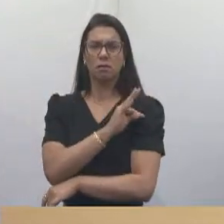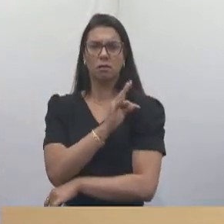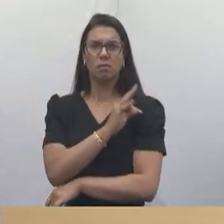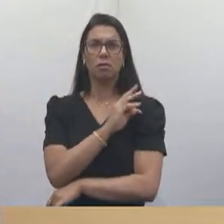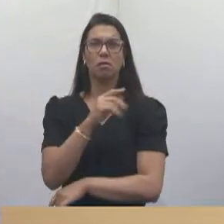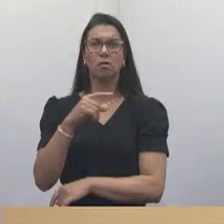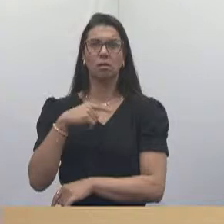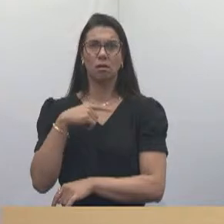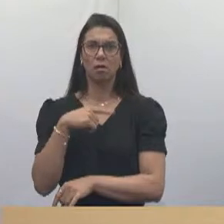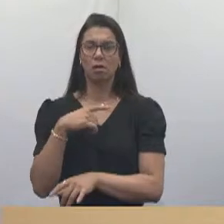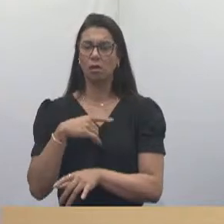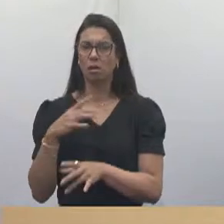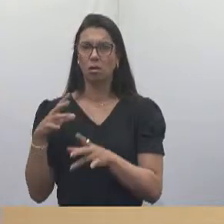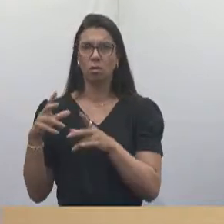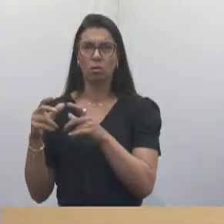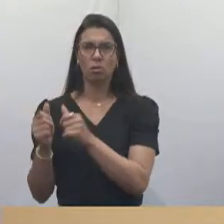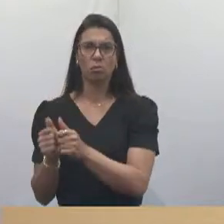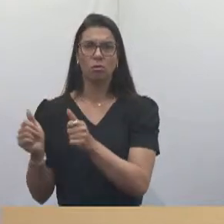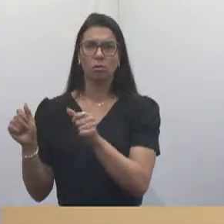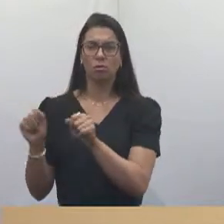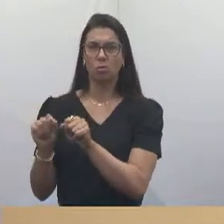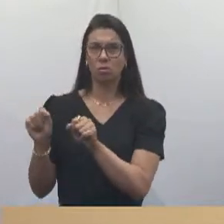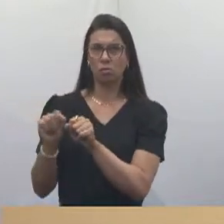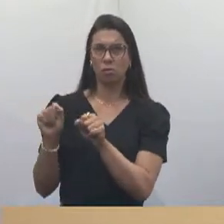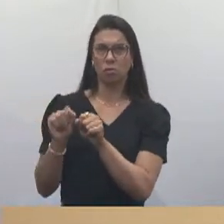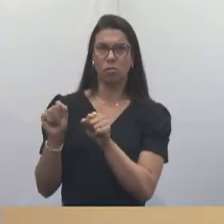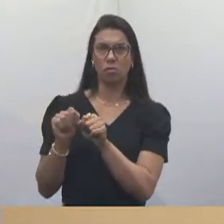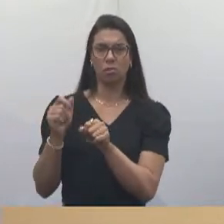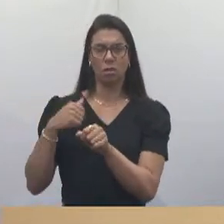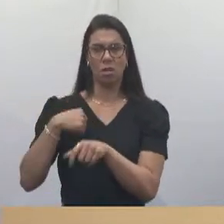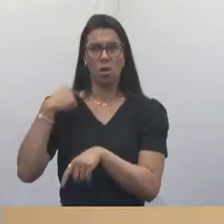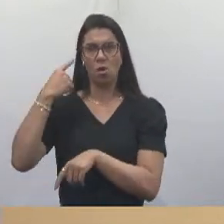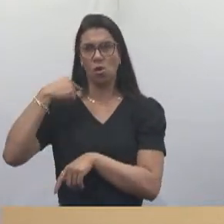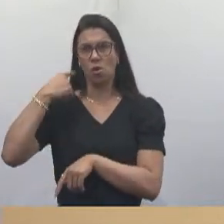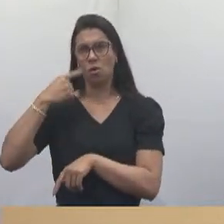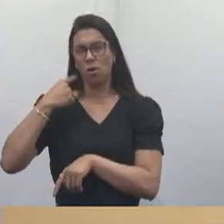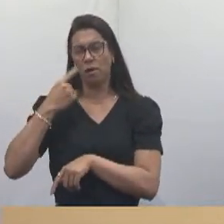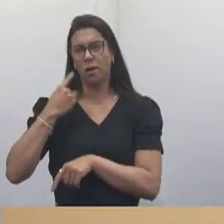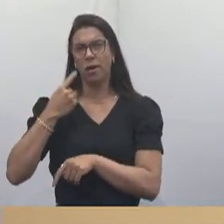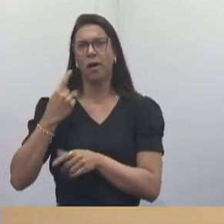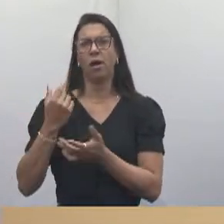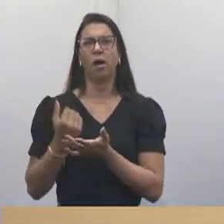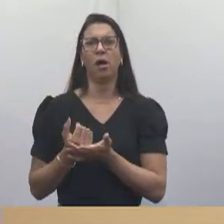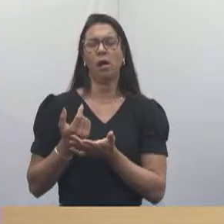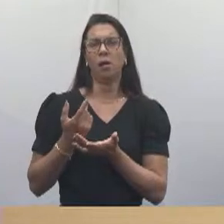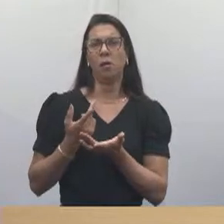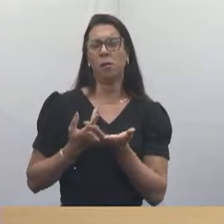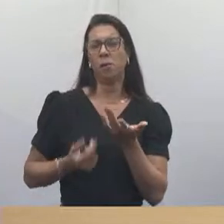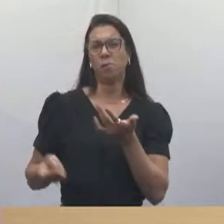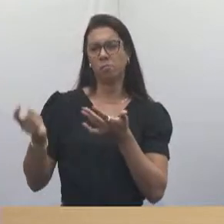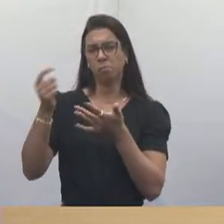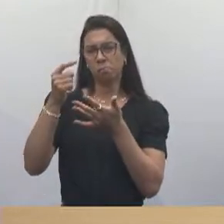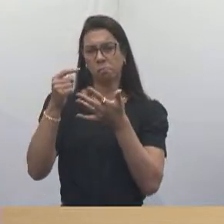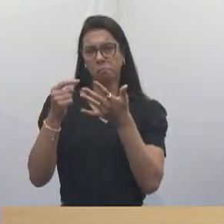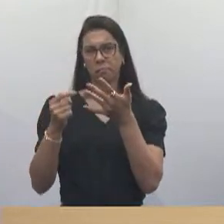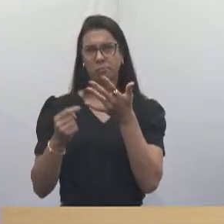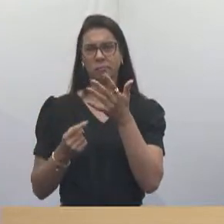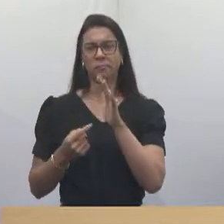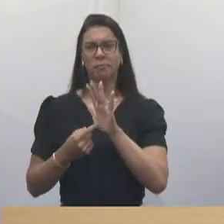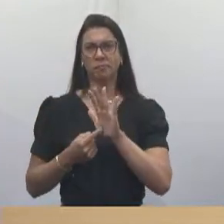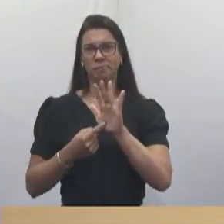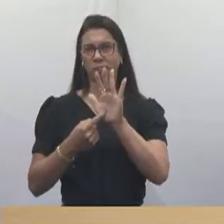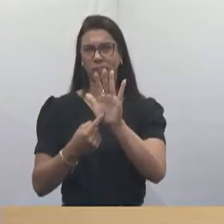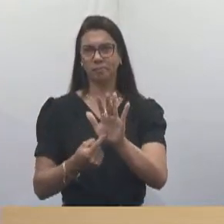naquilo que eles fazem, não sou advogado para estar aqui explanando todos os pontos que